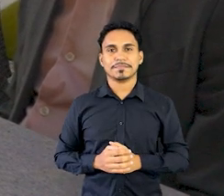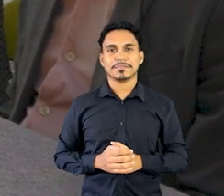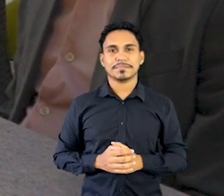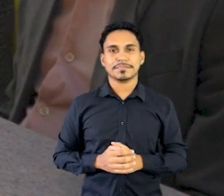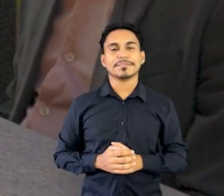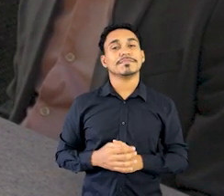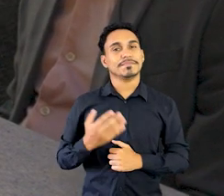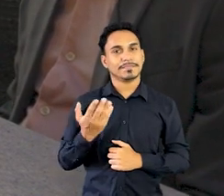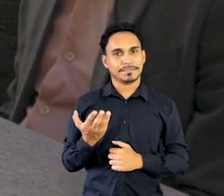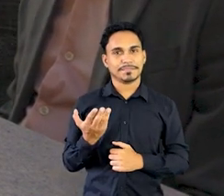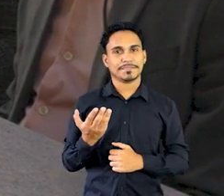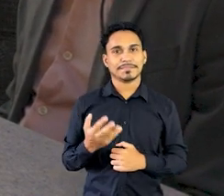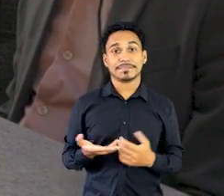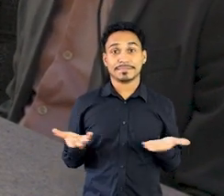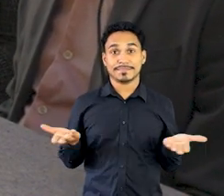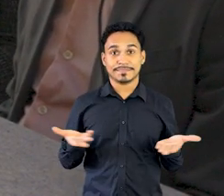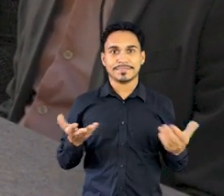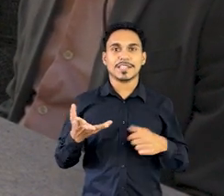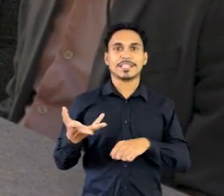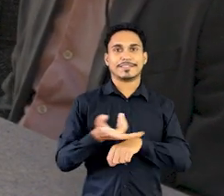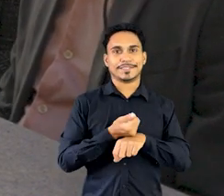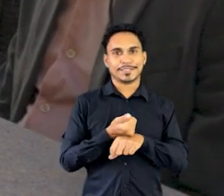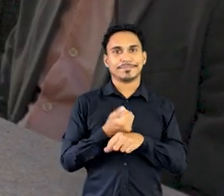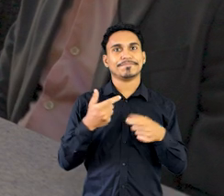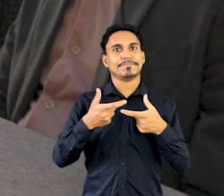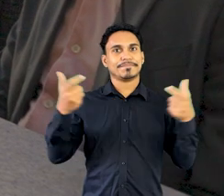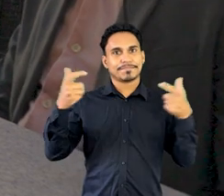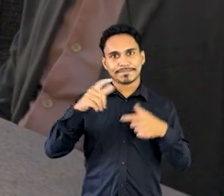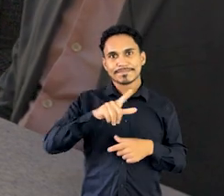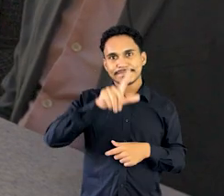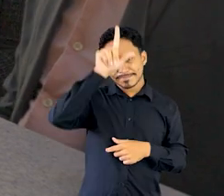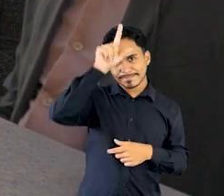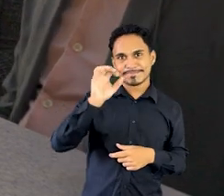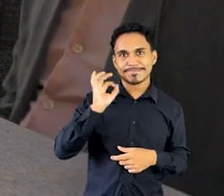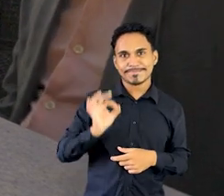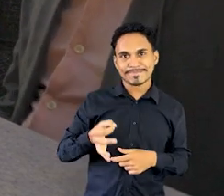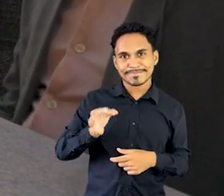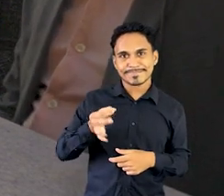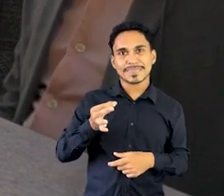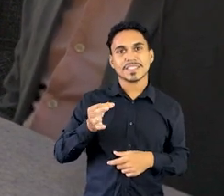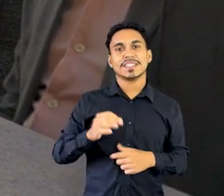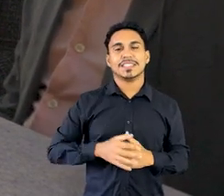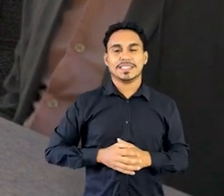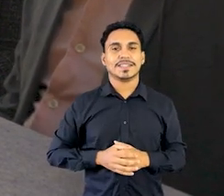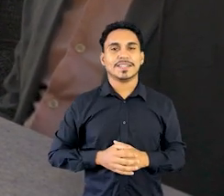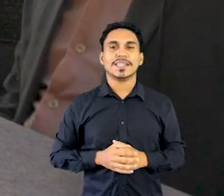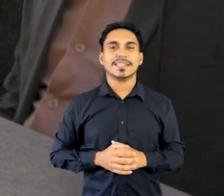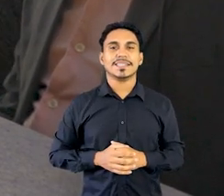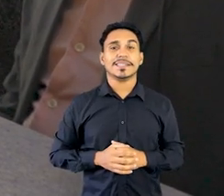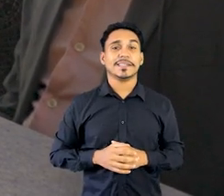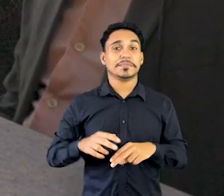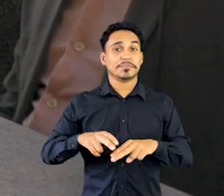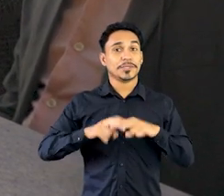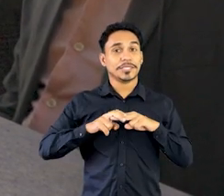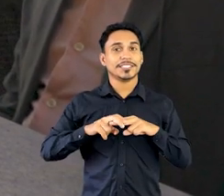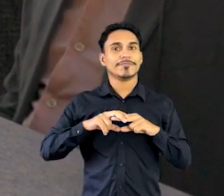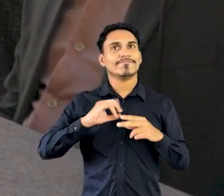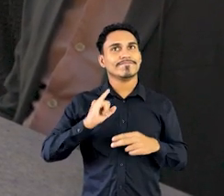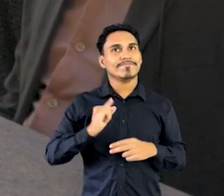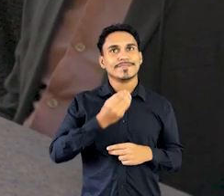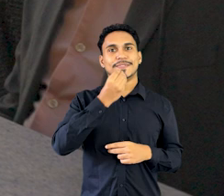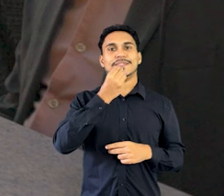tecnológica perfeita e Isabela Creo que nós estamos num evento de liderança do IF acho que esse é o primeiro ponto e isso traz para